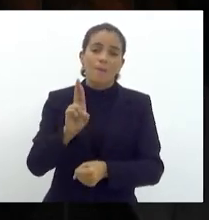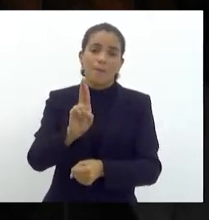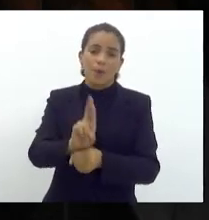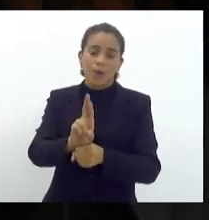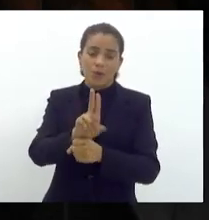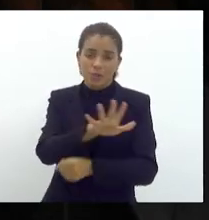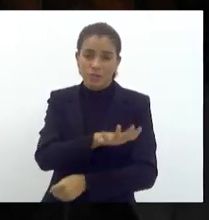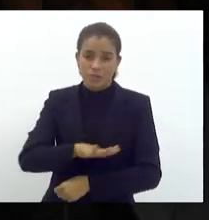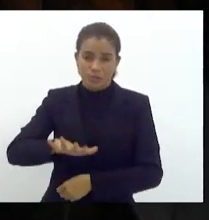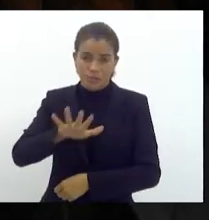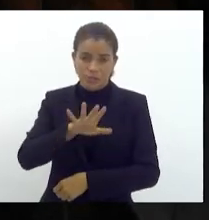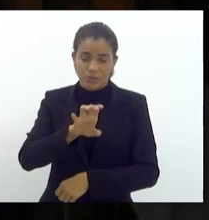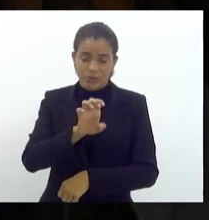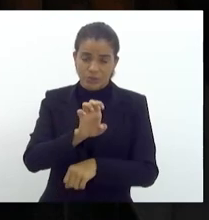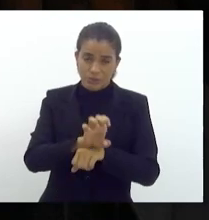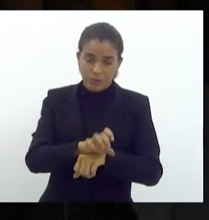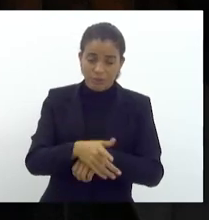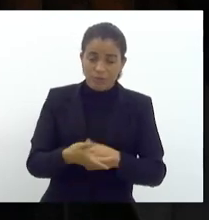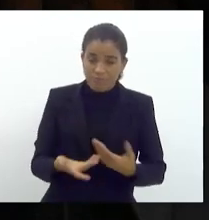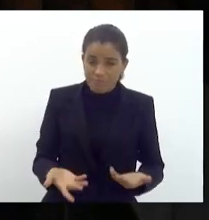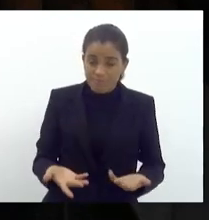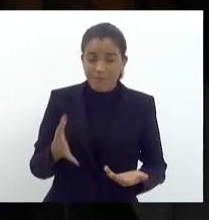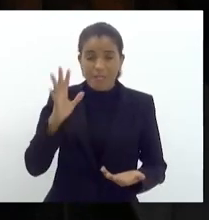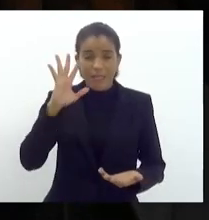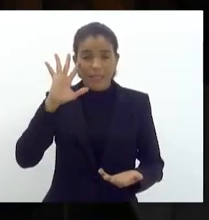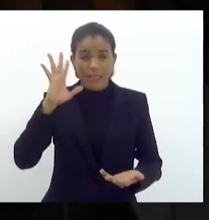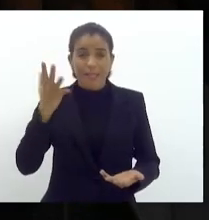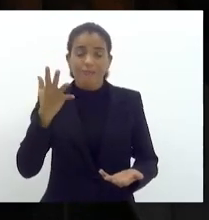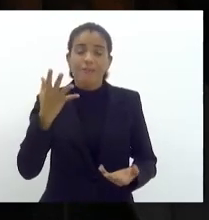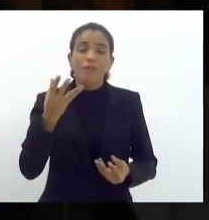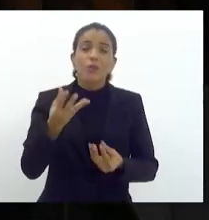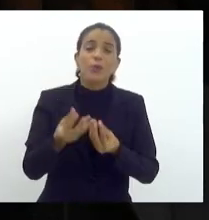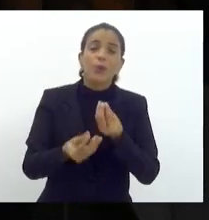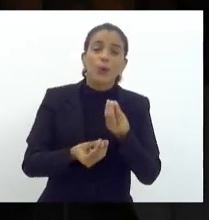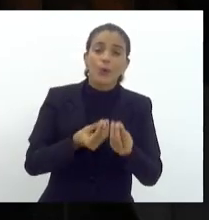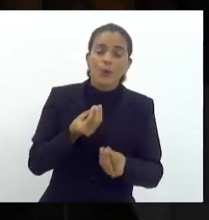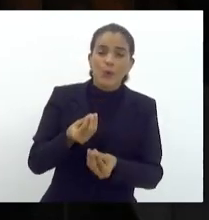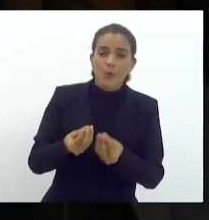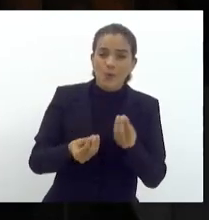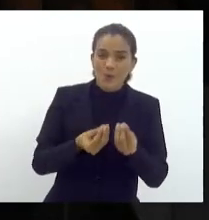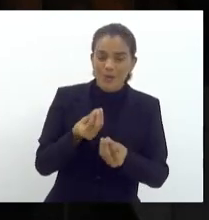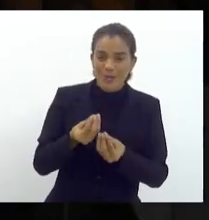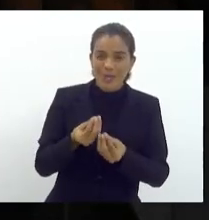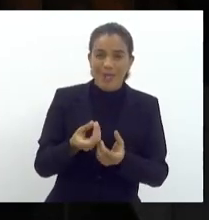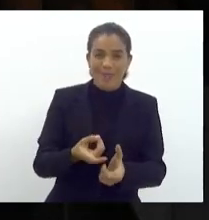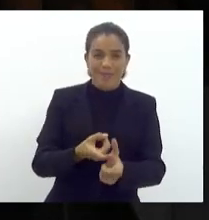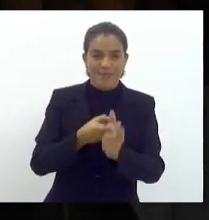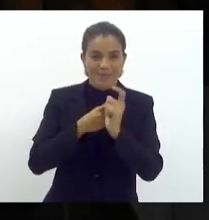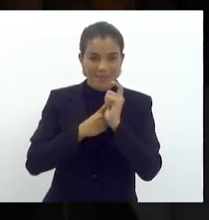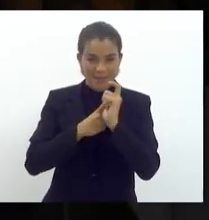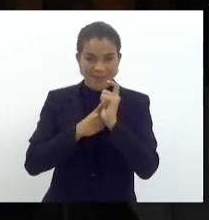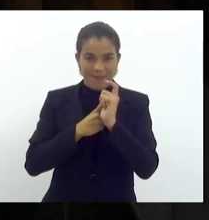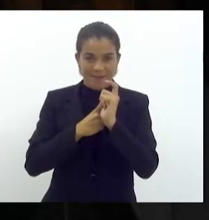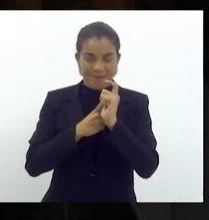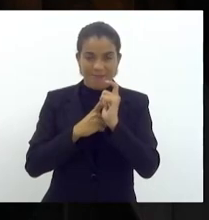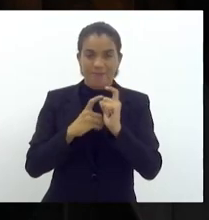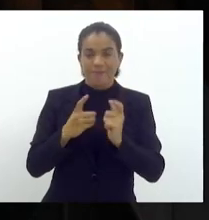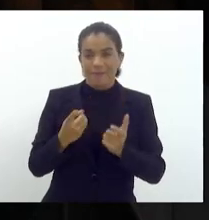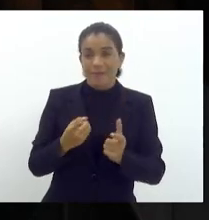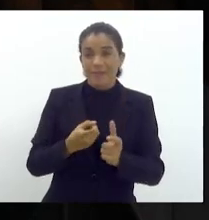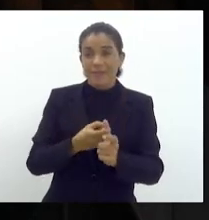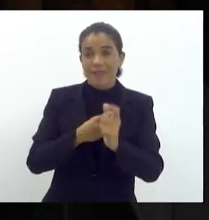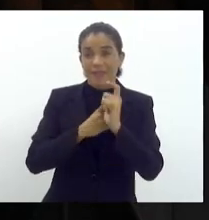Estado e definindo o que que é devedor quanto mais